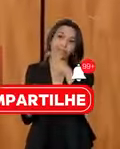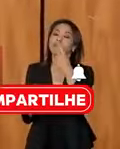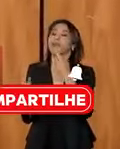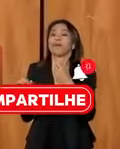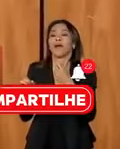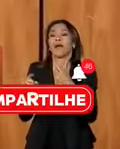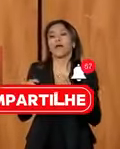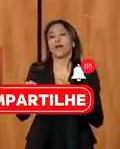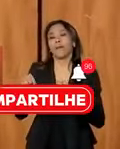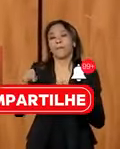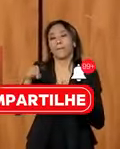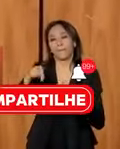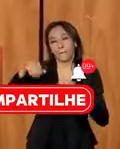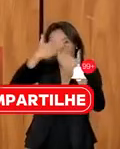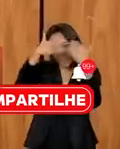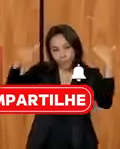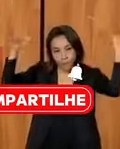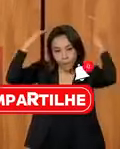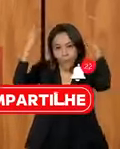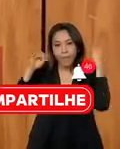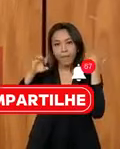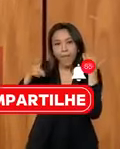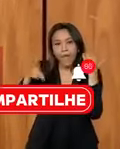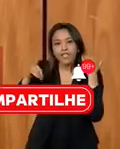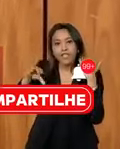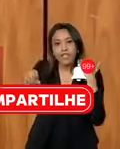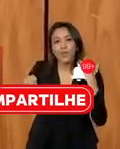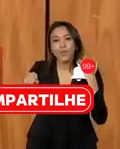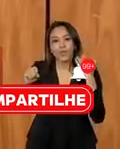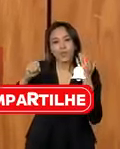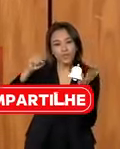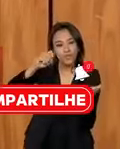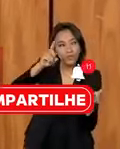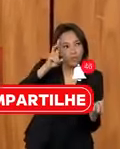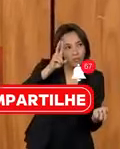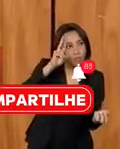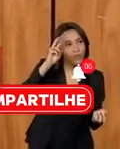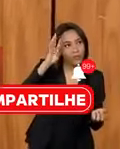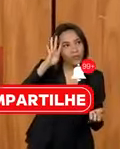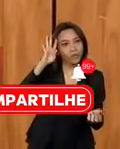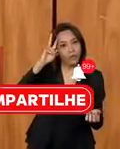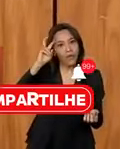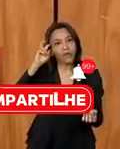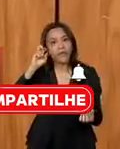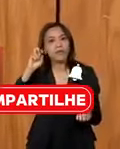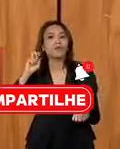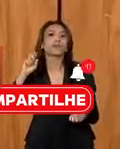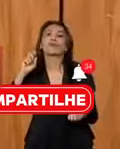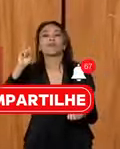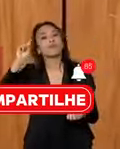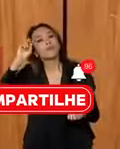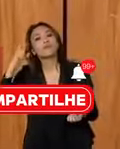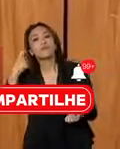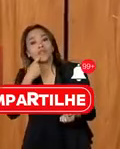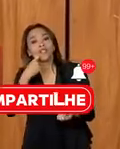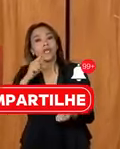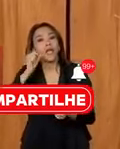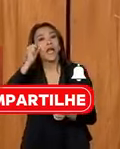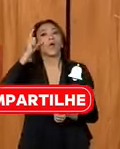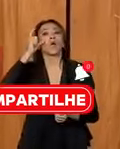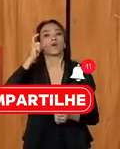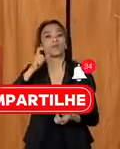manhaneira. Todo segunda, terça, quarta, quinta, sexta, ele levanta